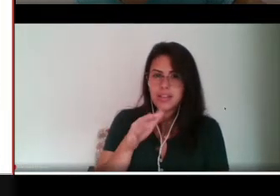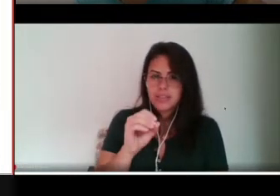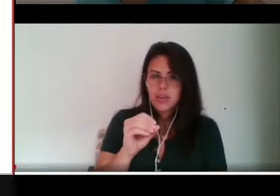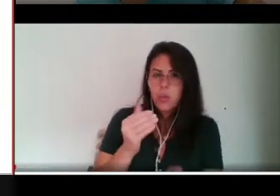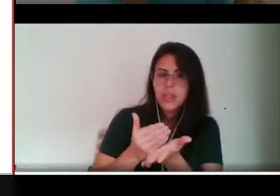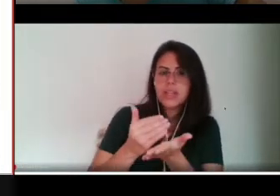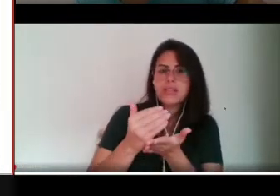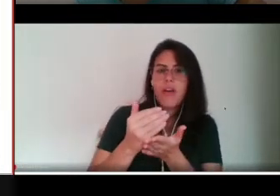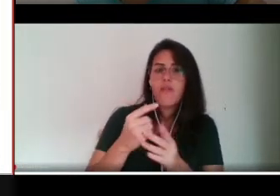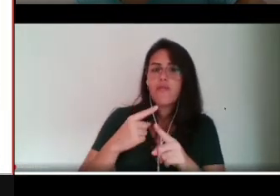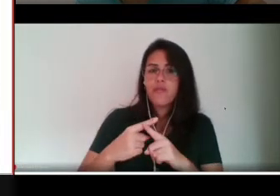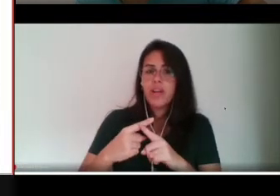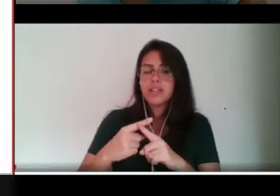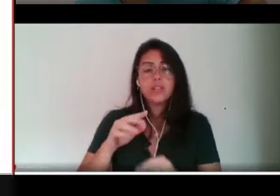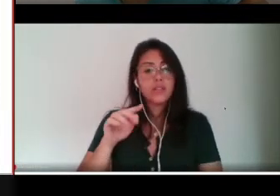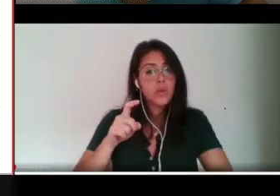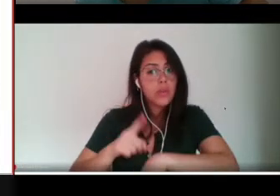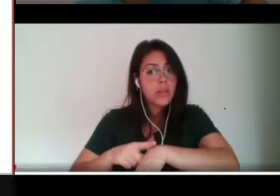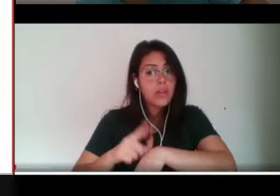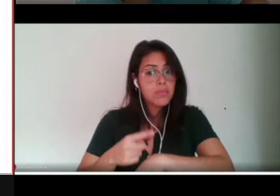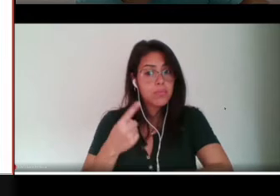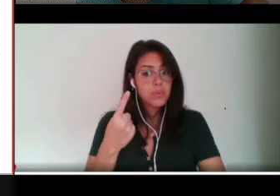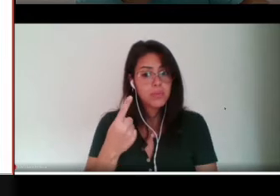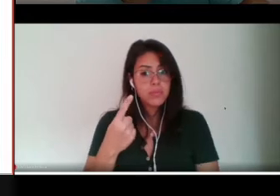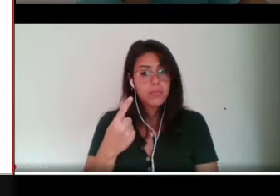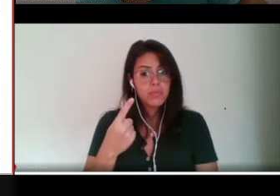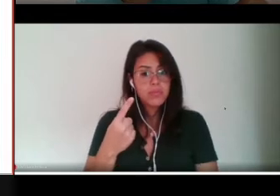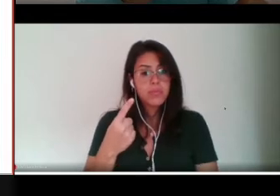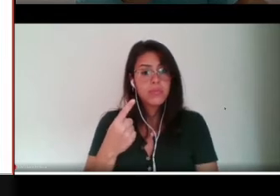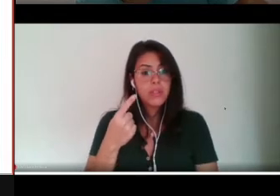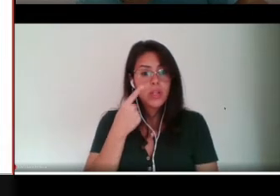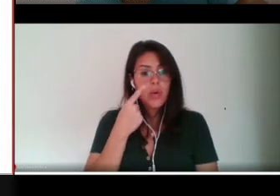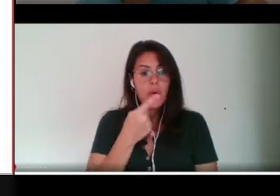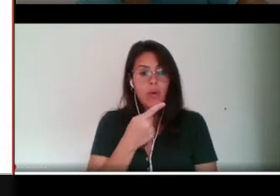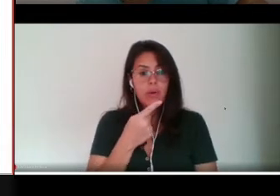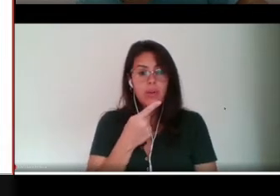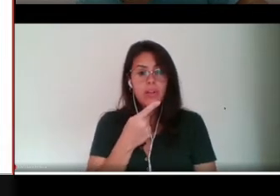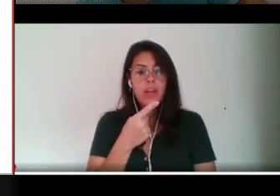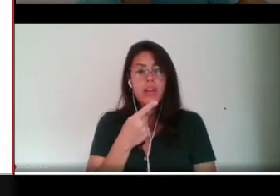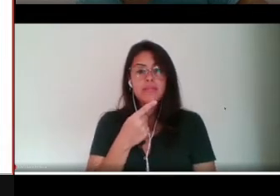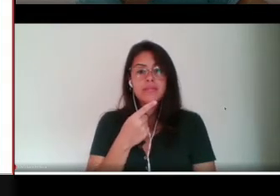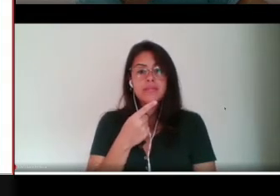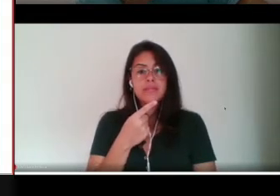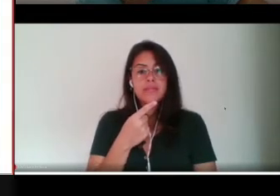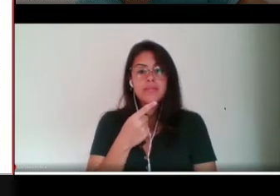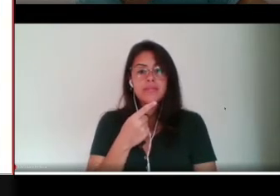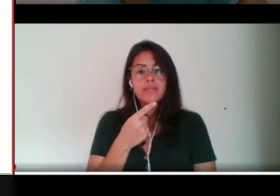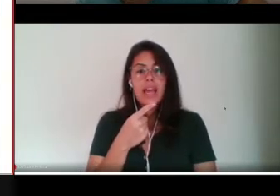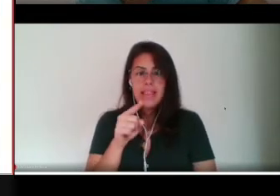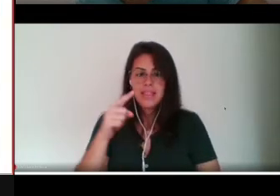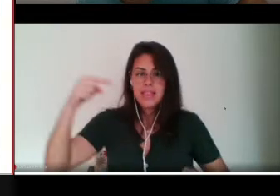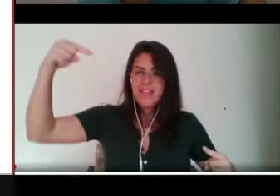Eu estou partindo daqui para aqui. Essa equação aqui, ó, é essa equação